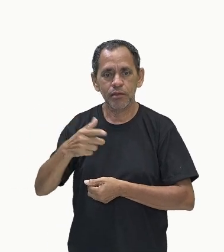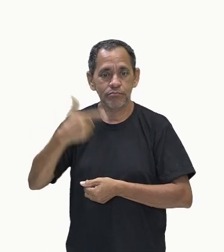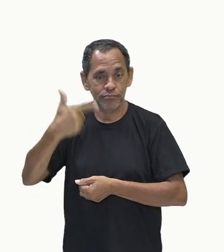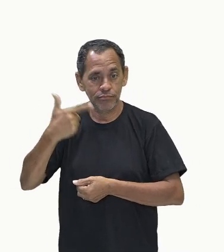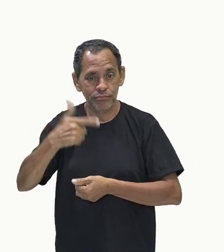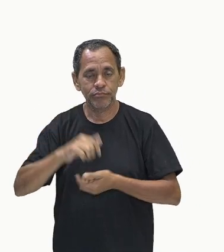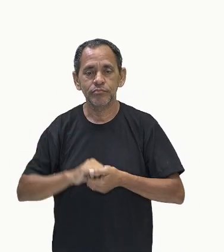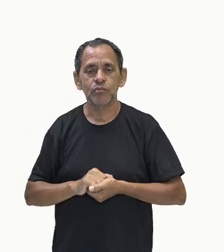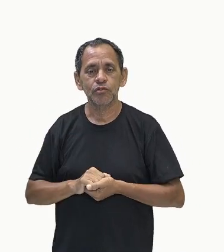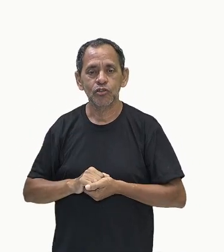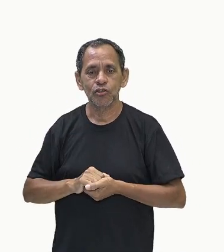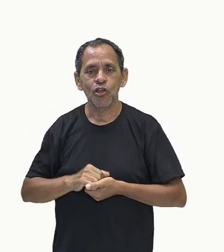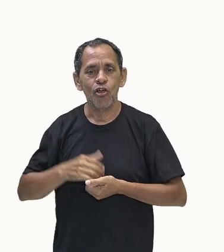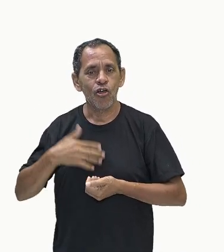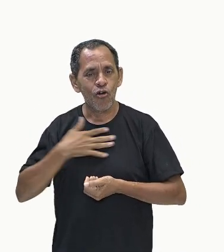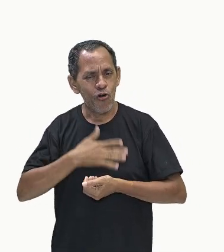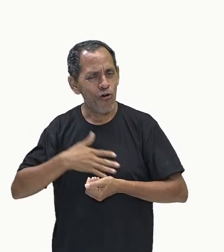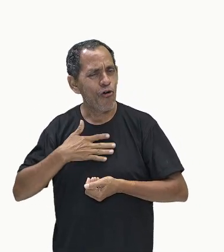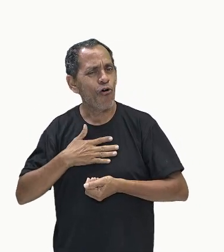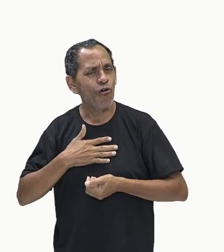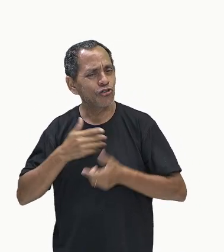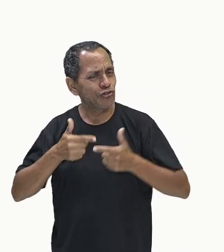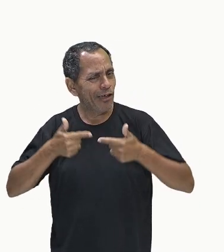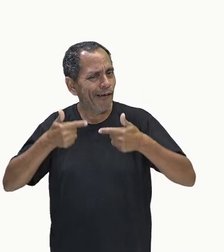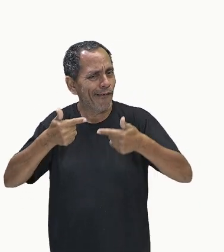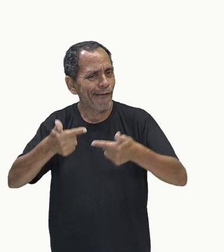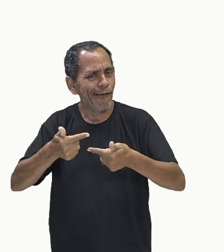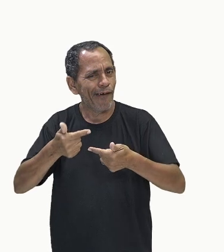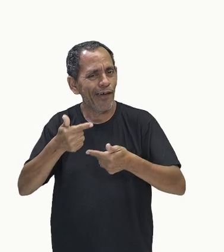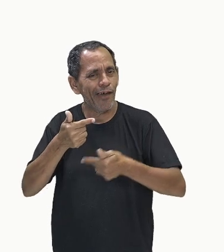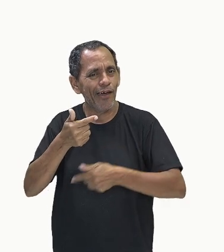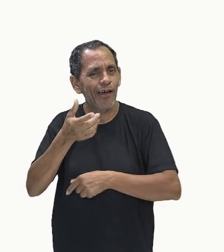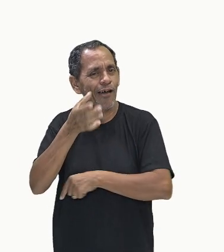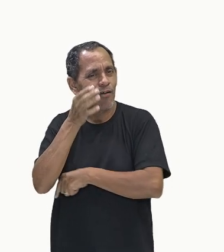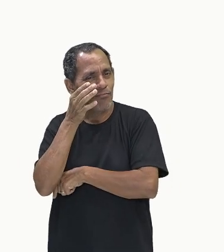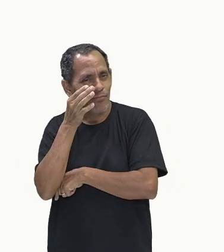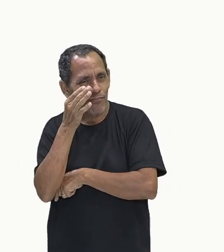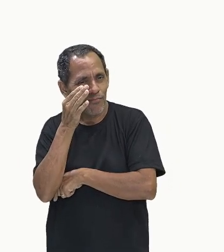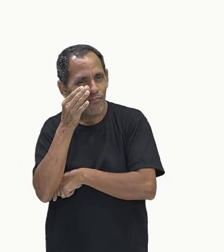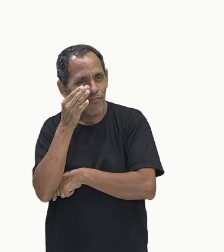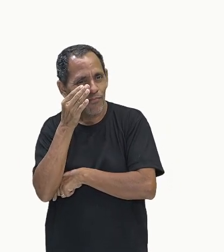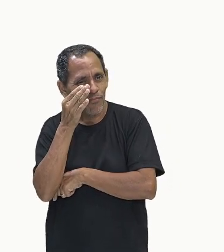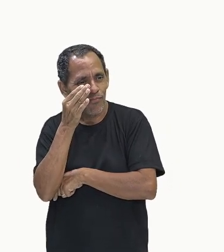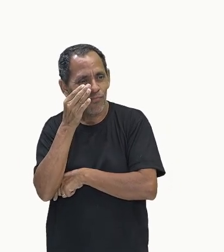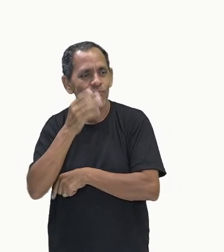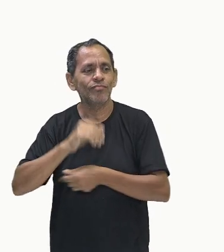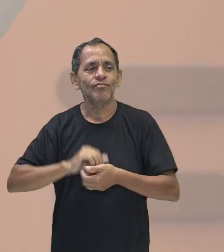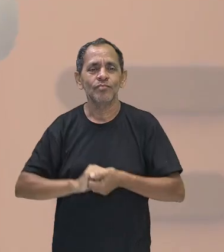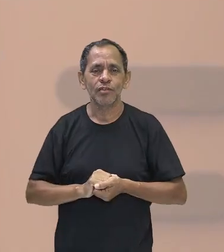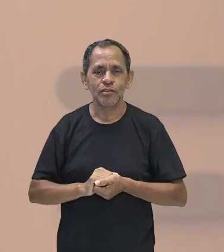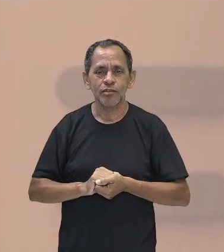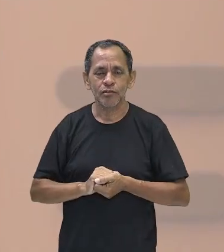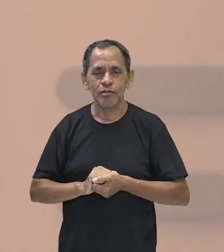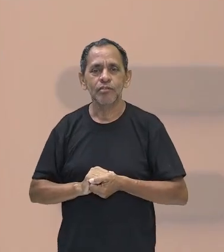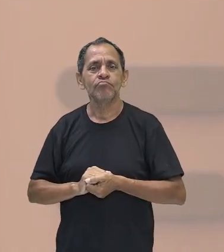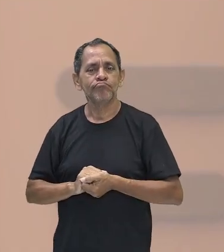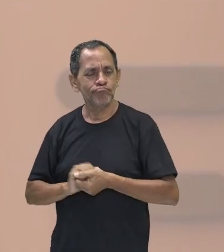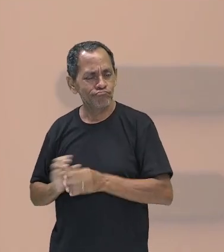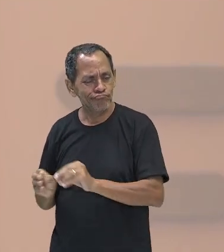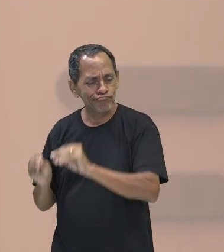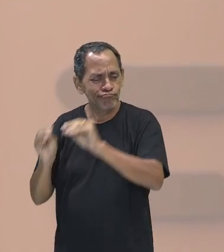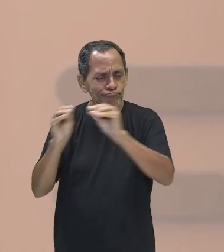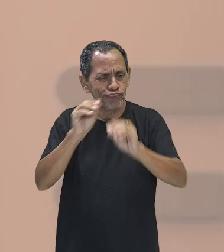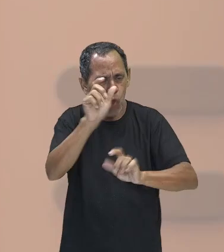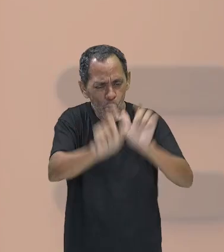Gostou então aí dessa guerra, assistiu de camarote, mandou ali, né, pessoas para aquelas regiões para ficar